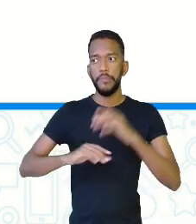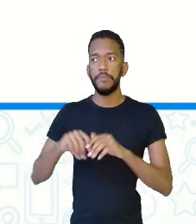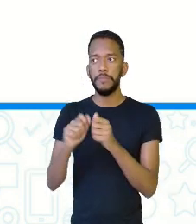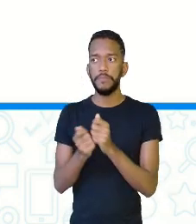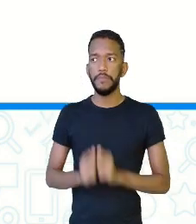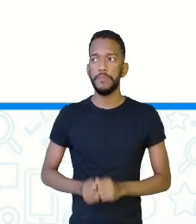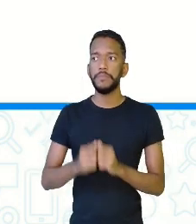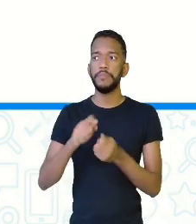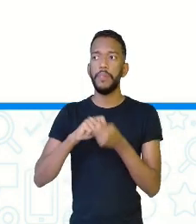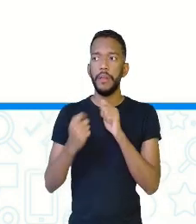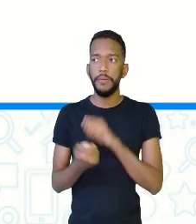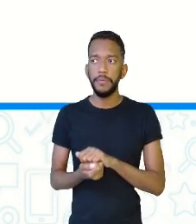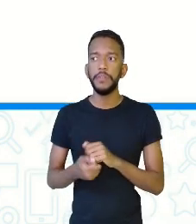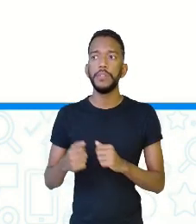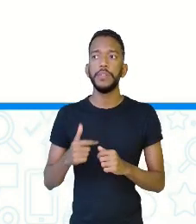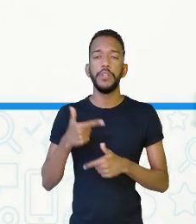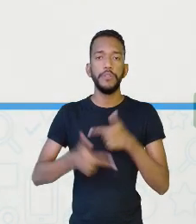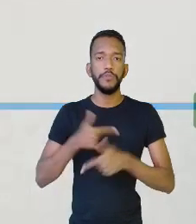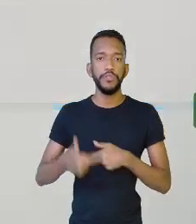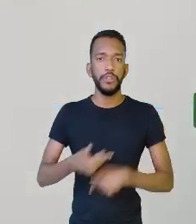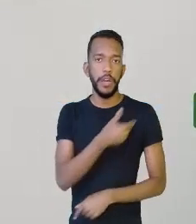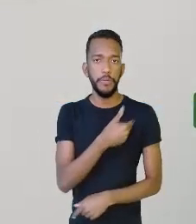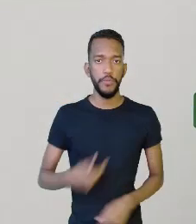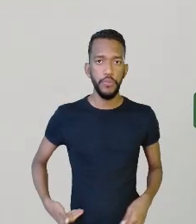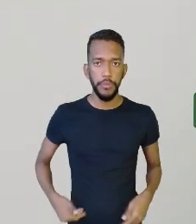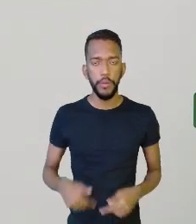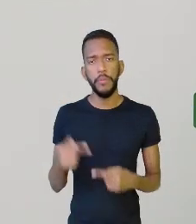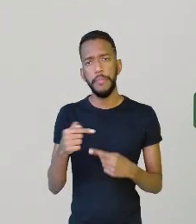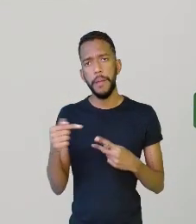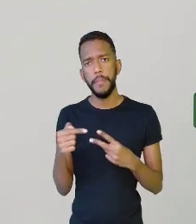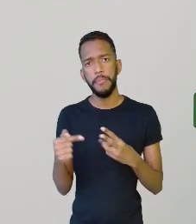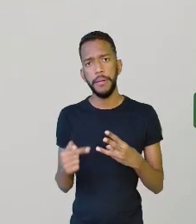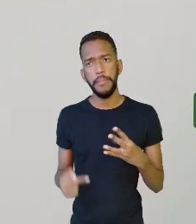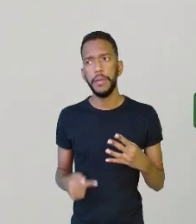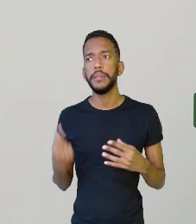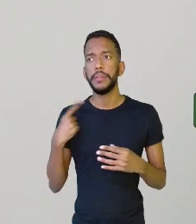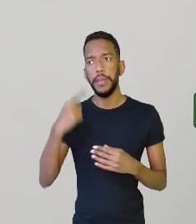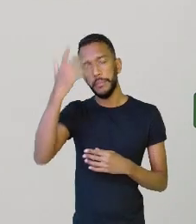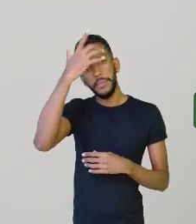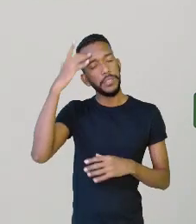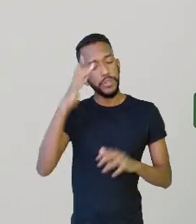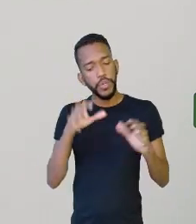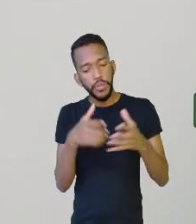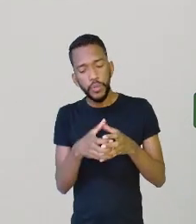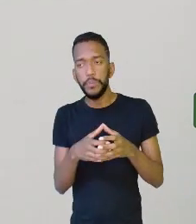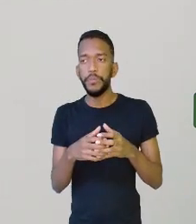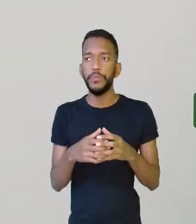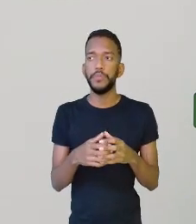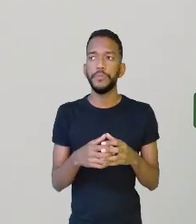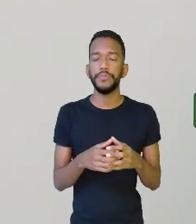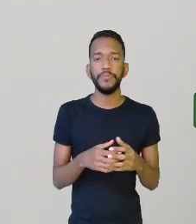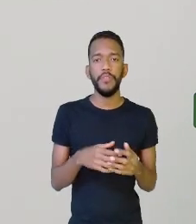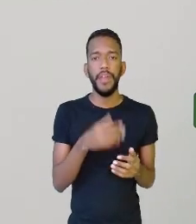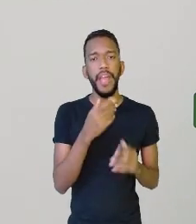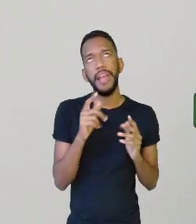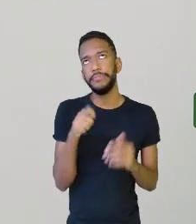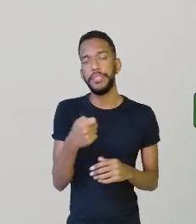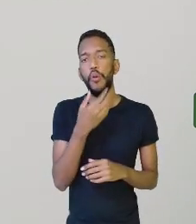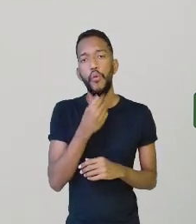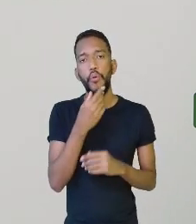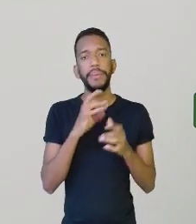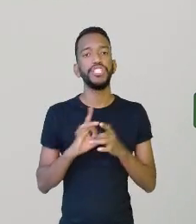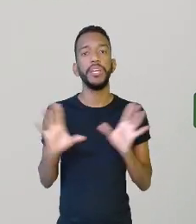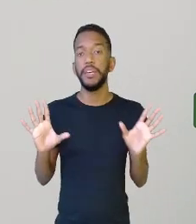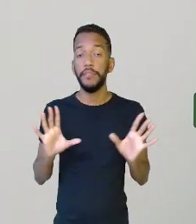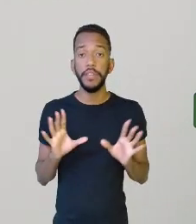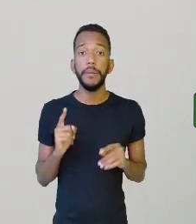artesãos, agregados, funcionários públicos. Então essa era uma pequena parcela da sociedade que eram considerados homens livres, mas que também não